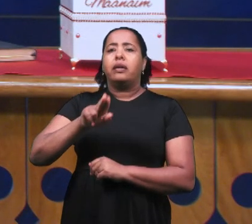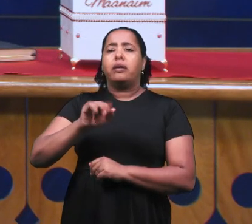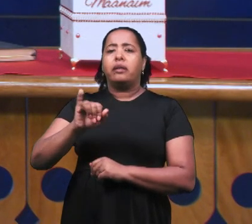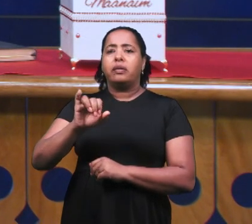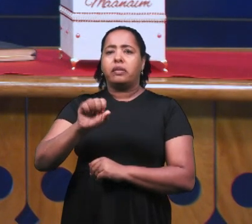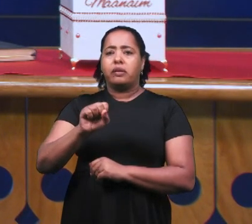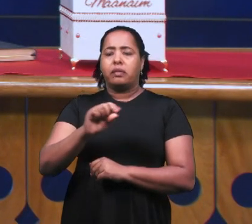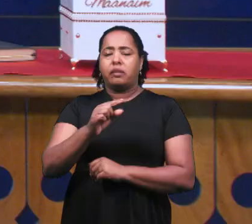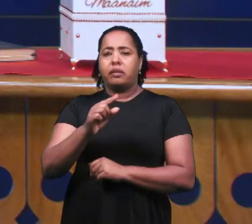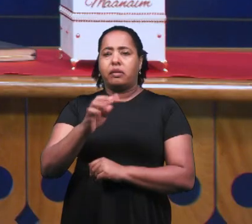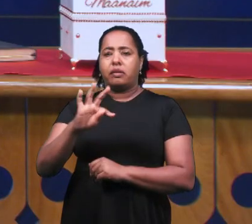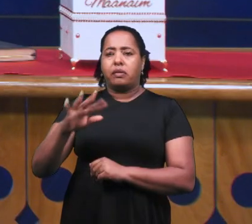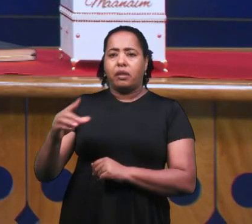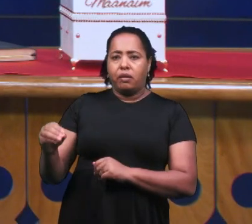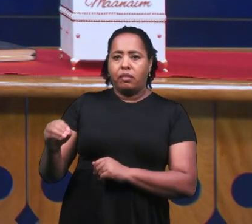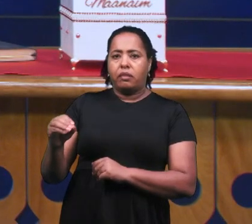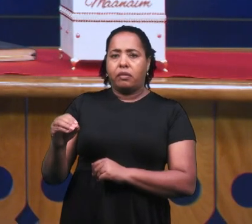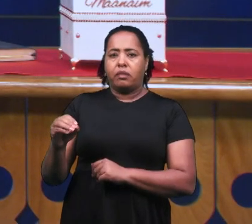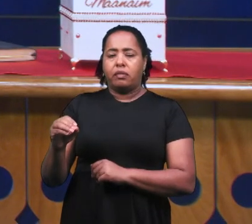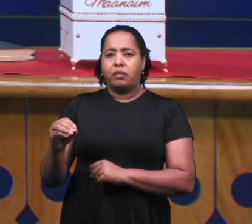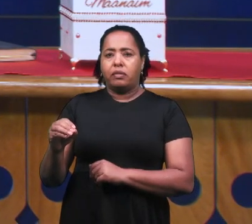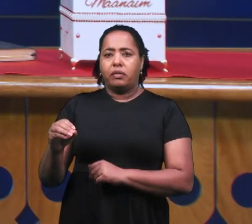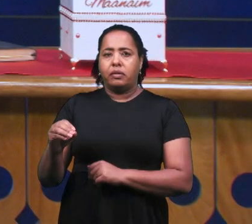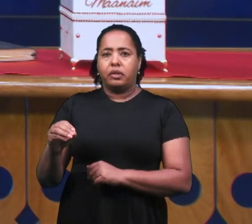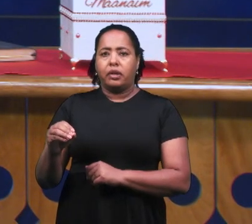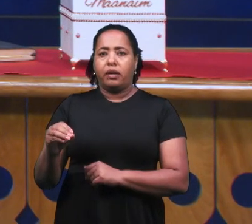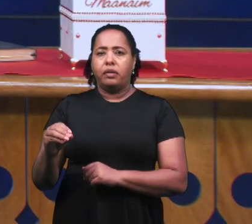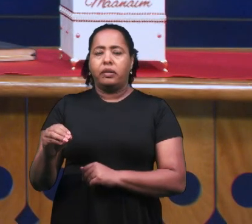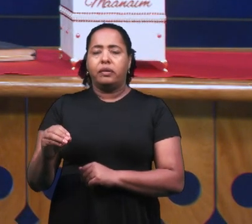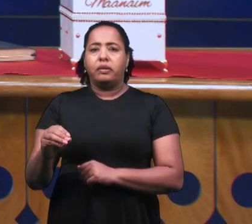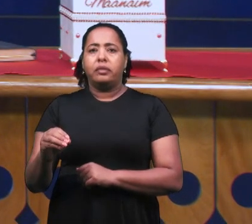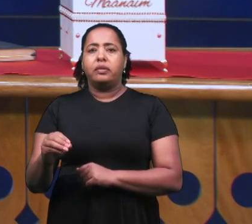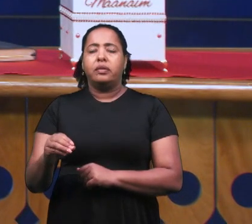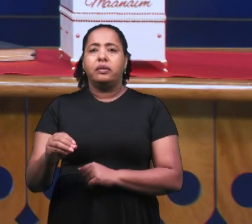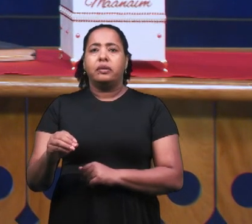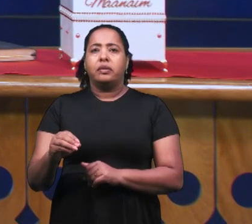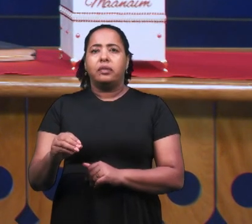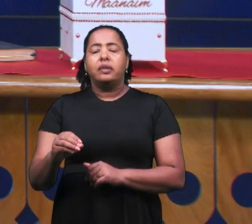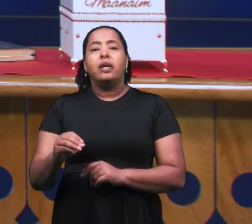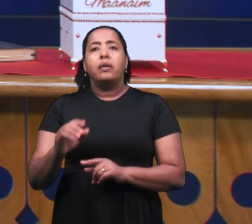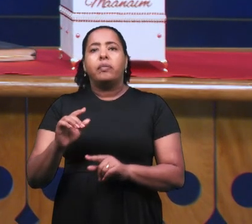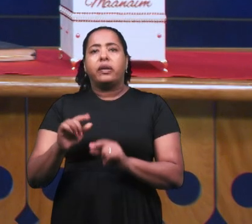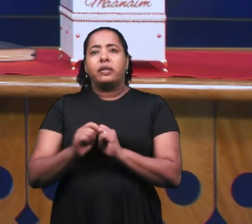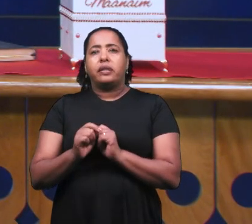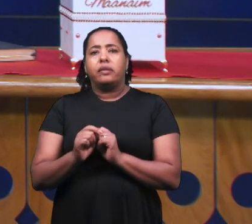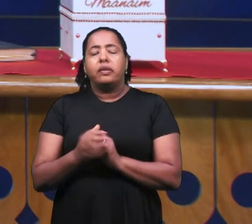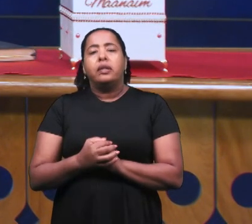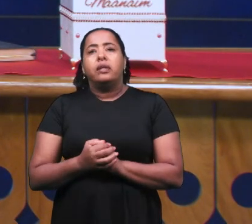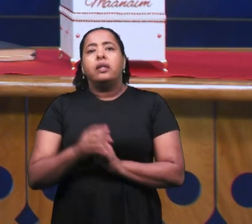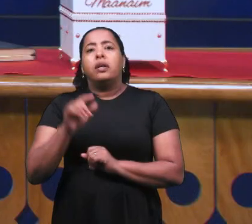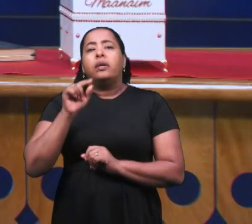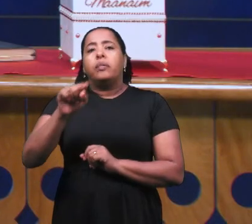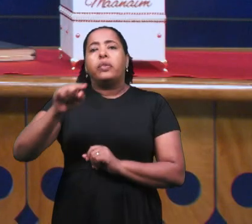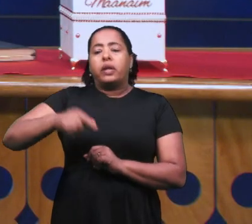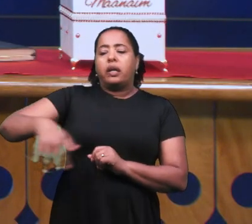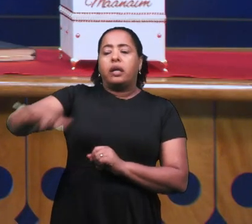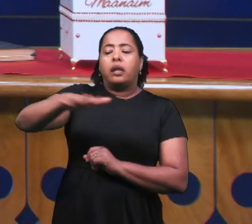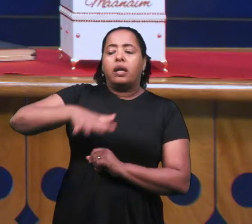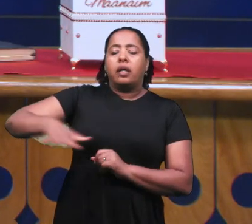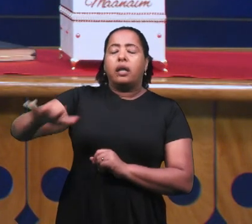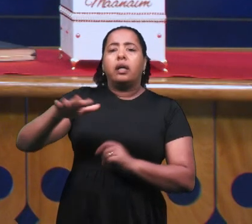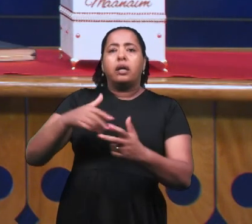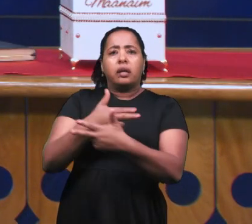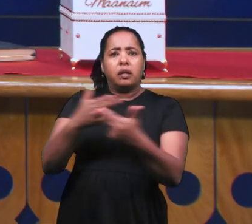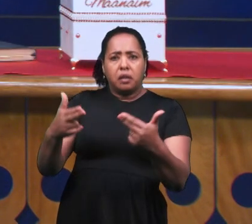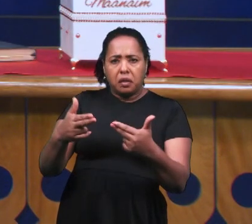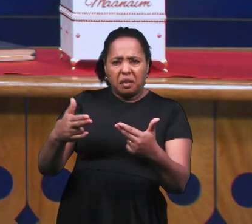Paquistão, ter evangelho no Paquistão, você já começa a tremer logo, porque ali as coisas naquelas áreas não são de brincadeira não, sabe